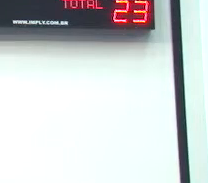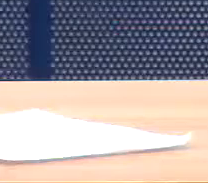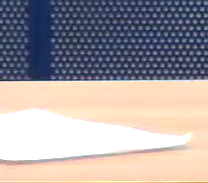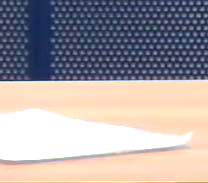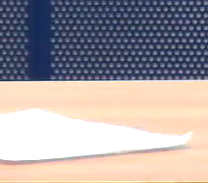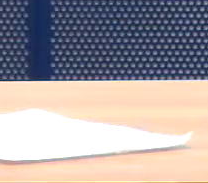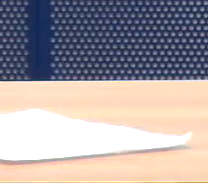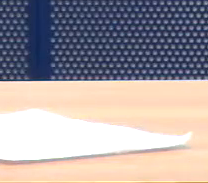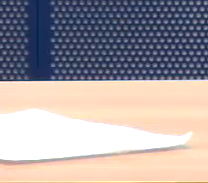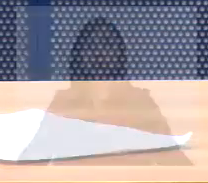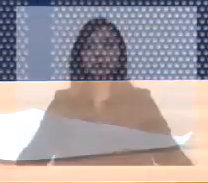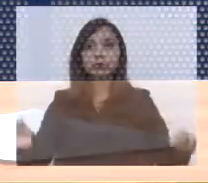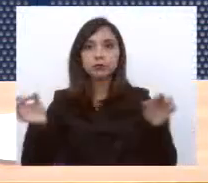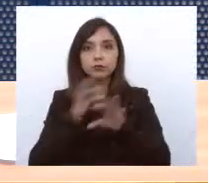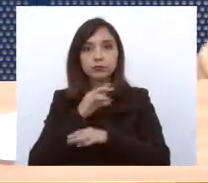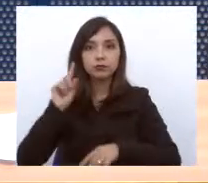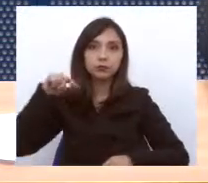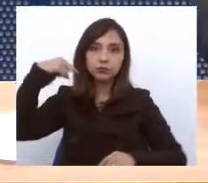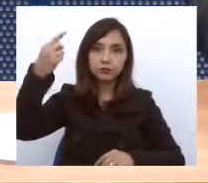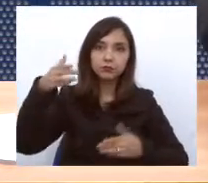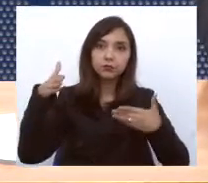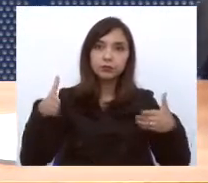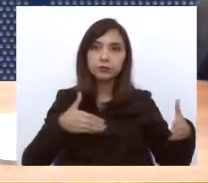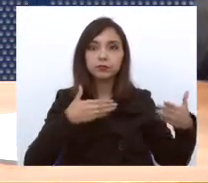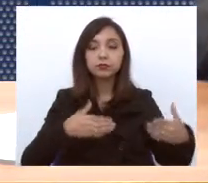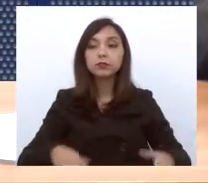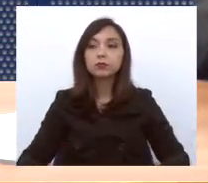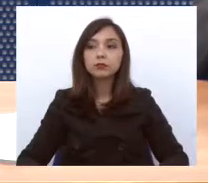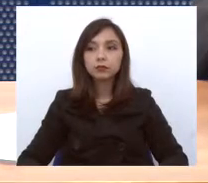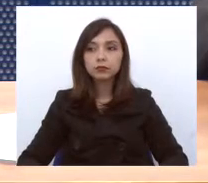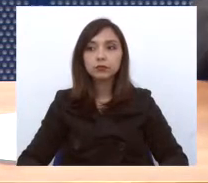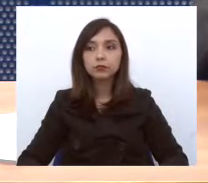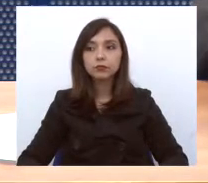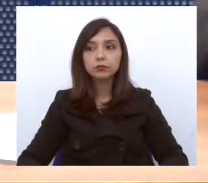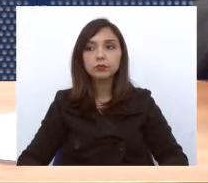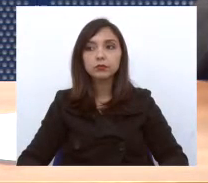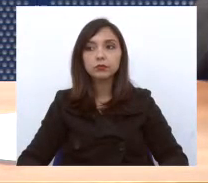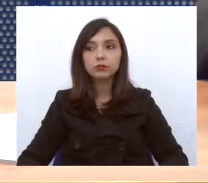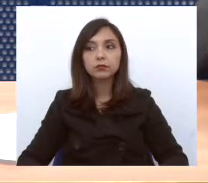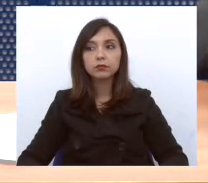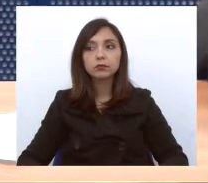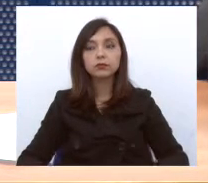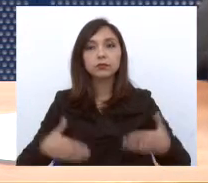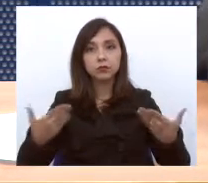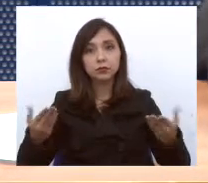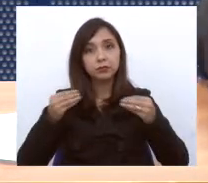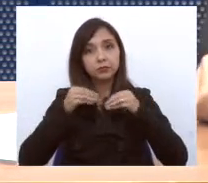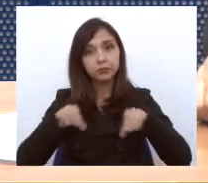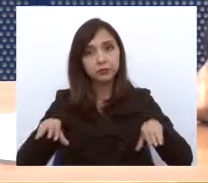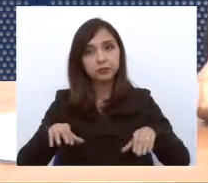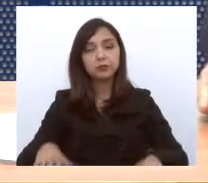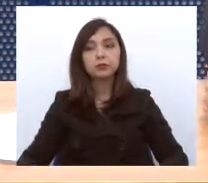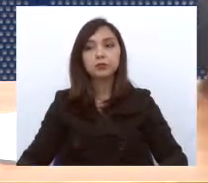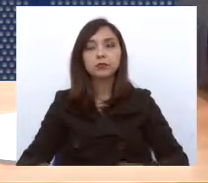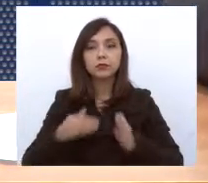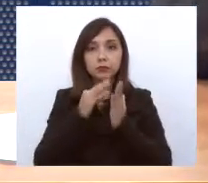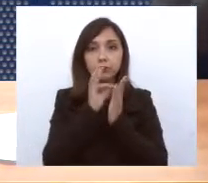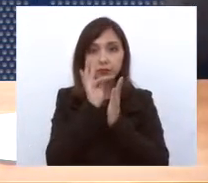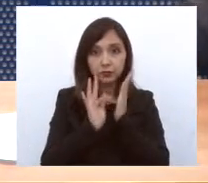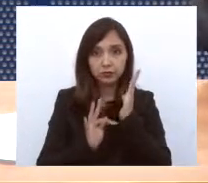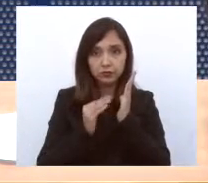Encerrada a votação, aprovado para a ordem do dia da próxima sessão. Ficando, portanto, prejudicado o texto